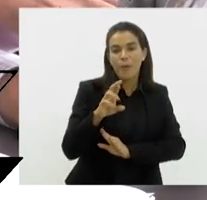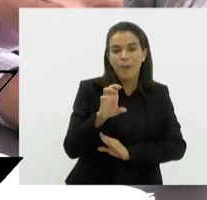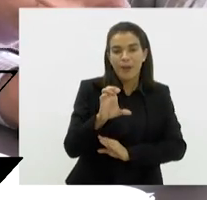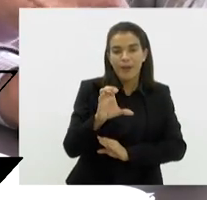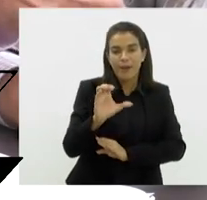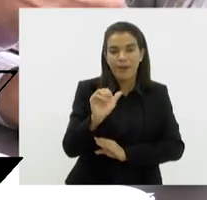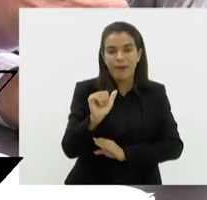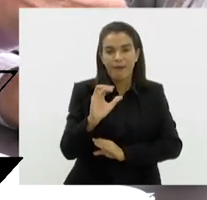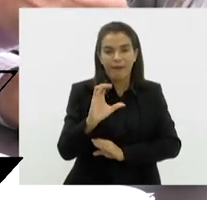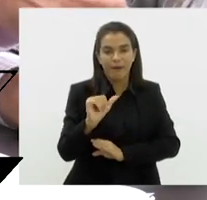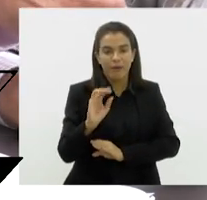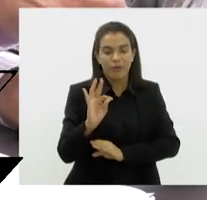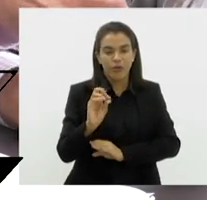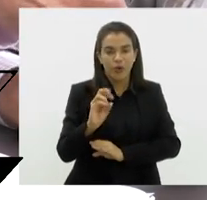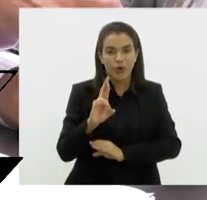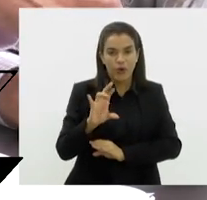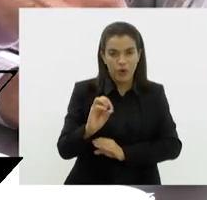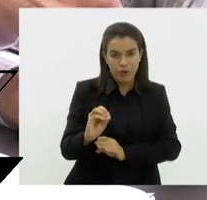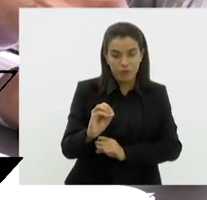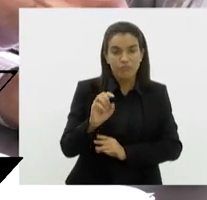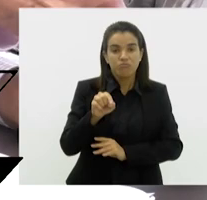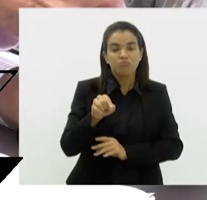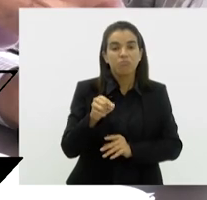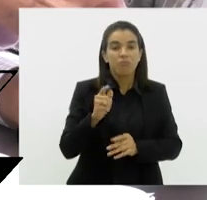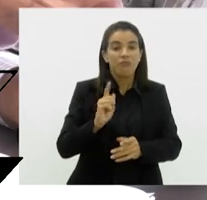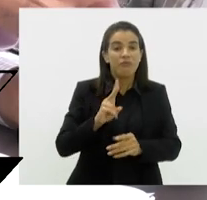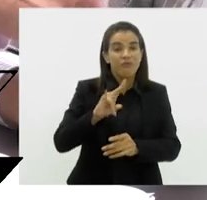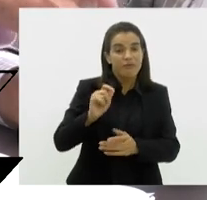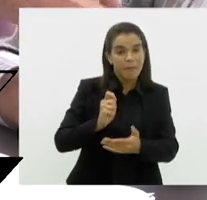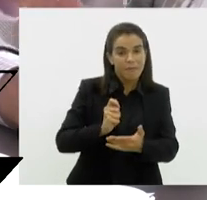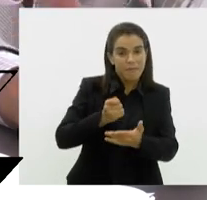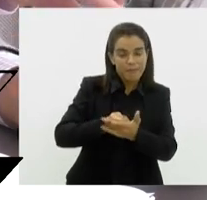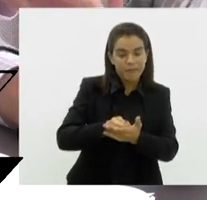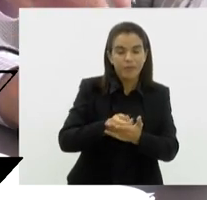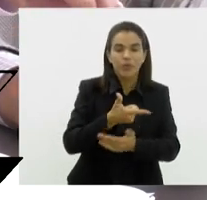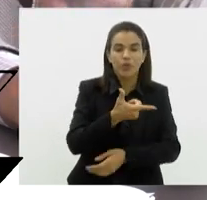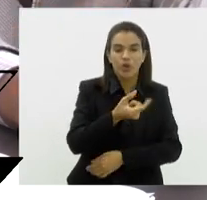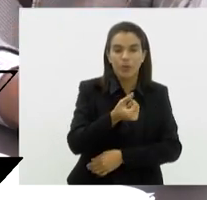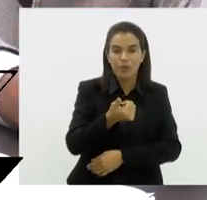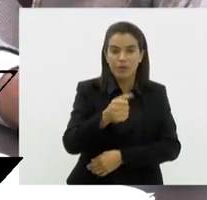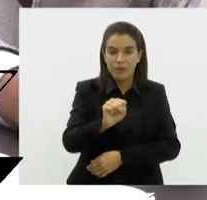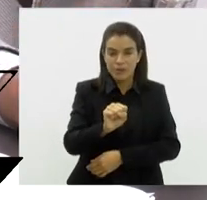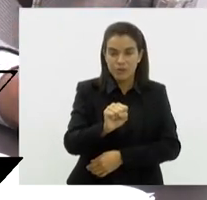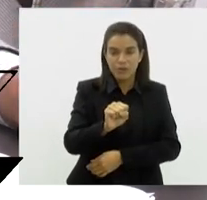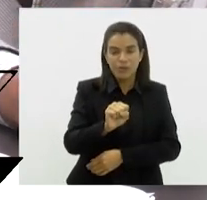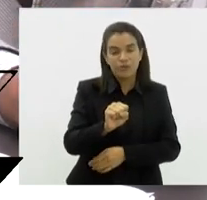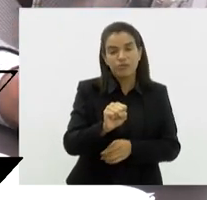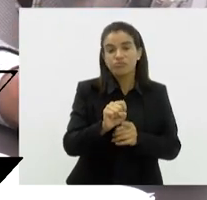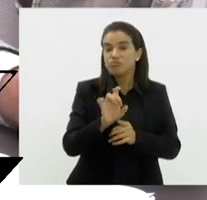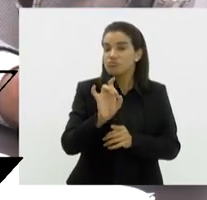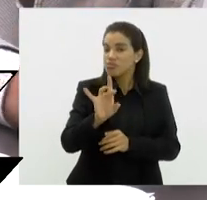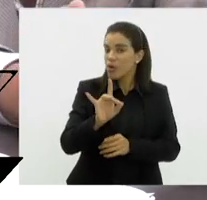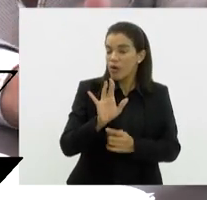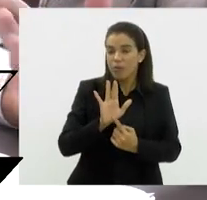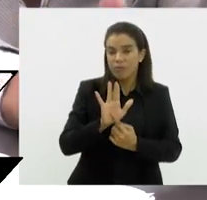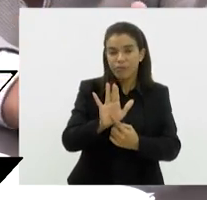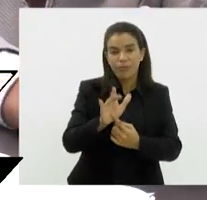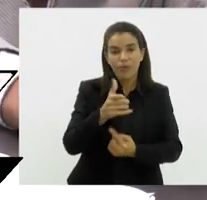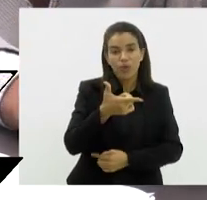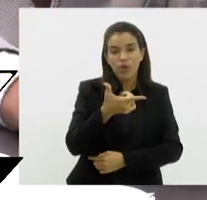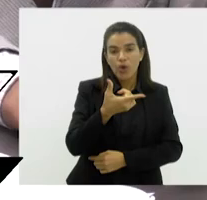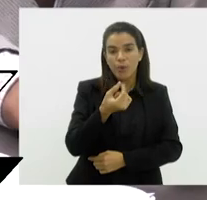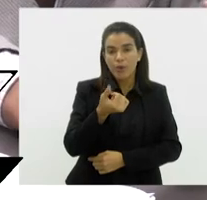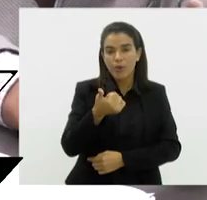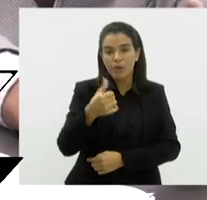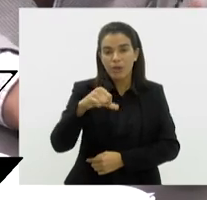Uhum. E aqui, precatório a ser pago, de 2018, e aí só aparece 2019 em